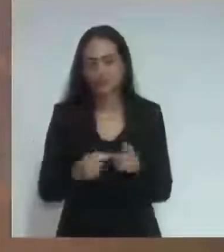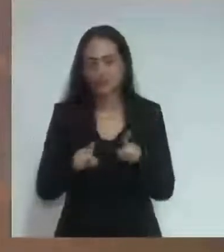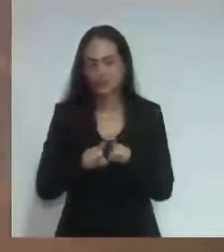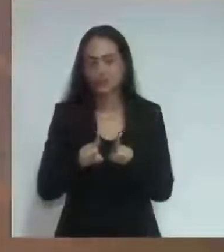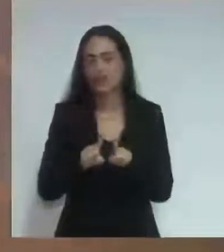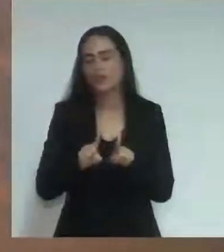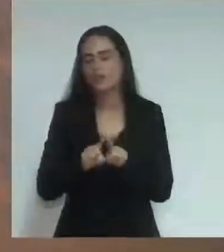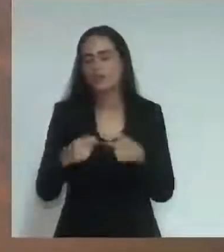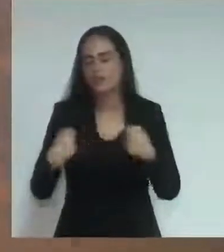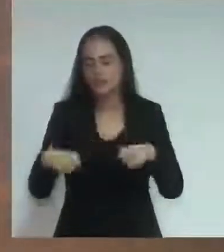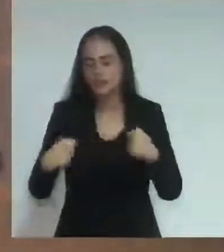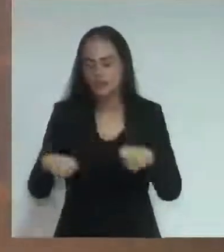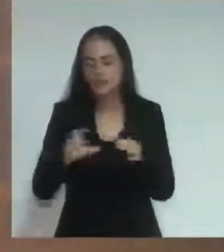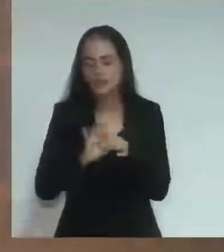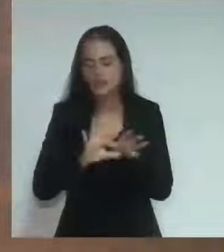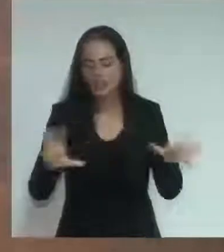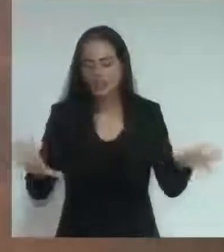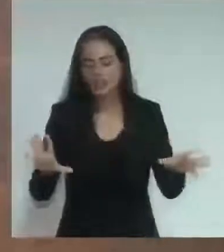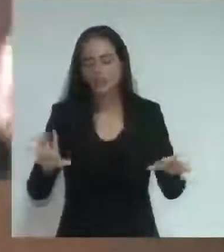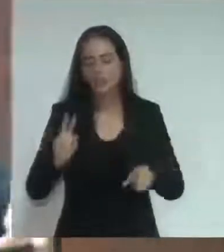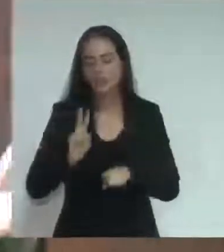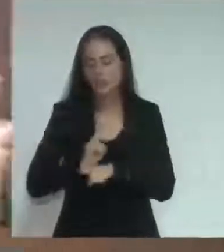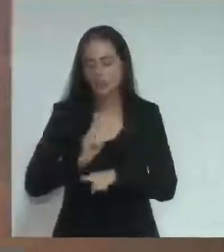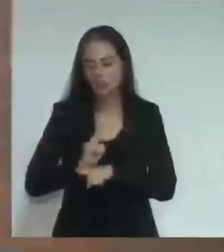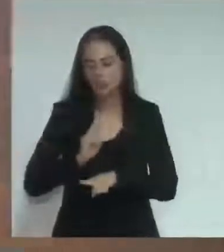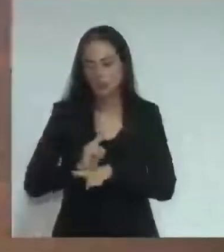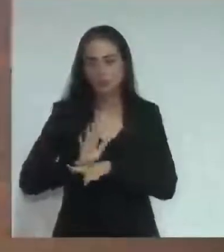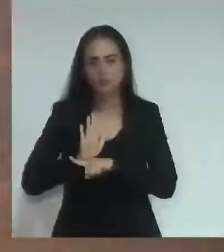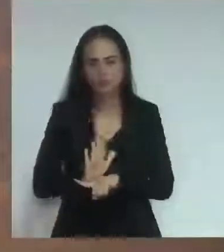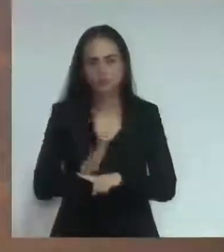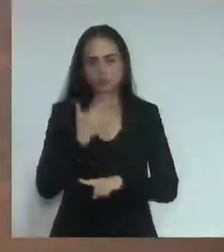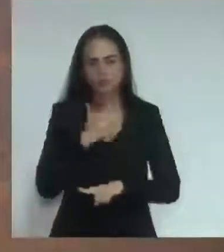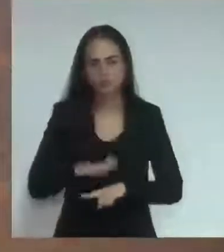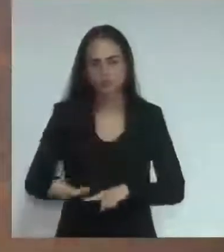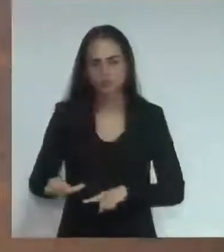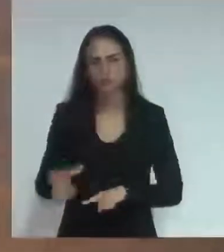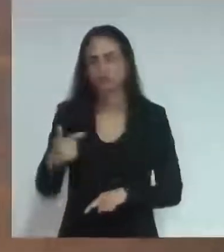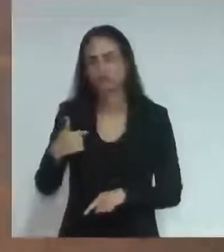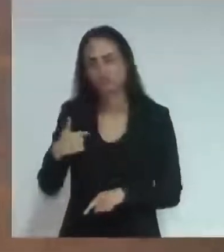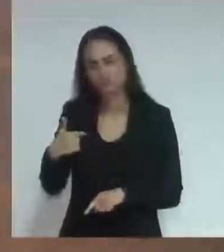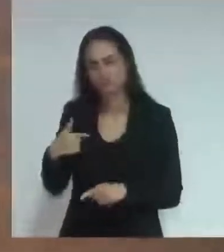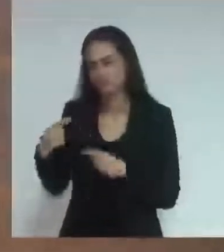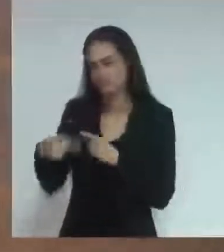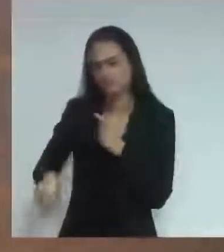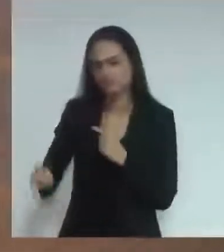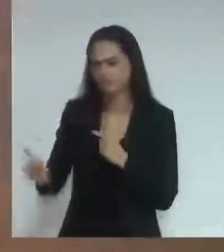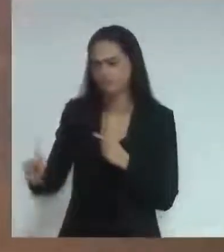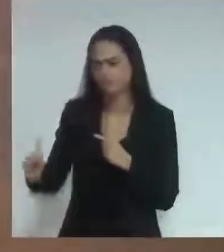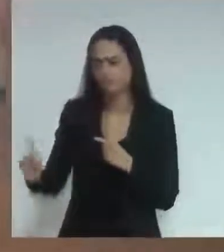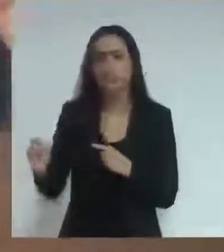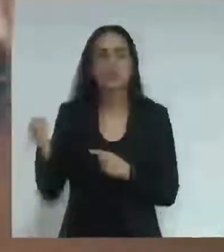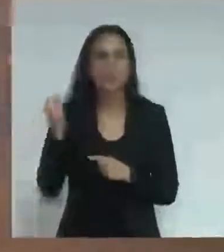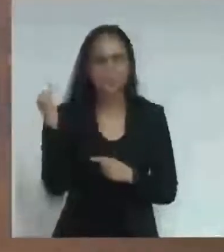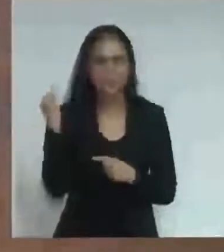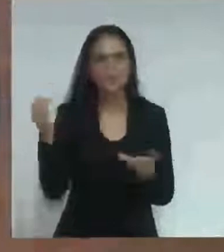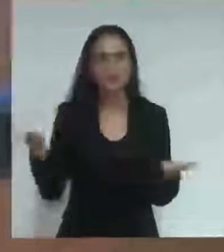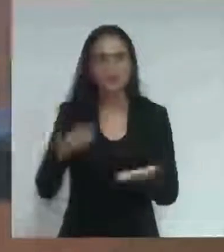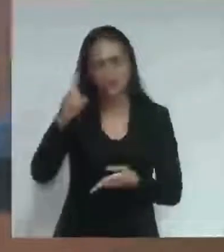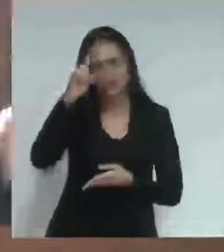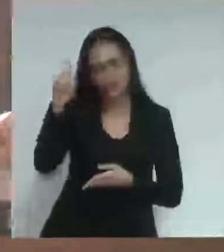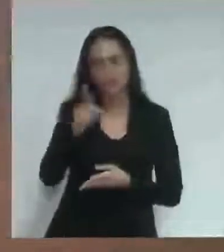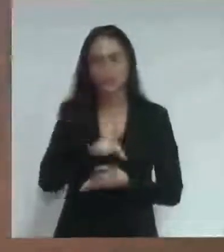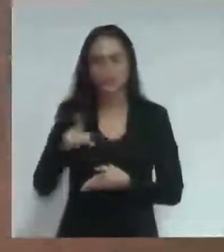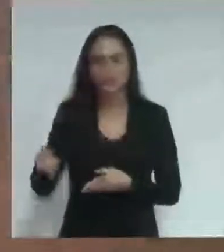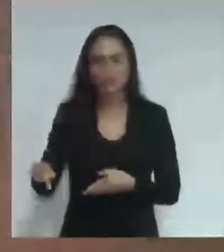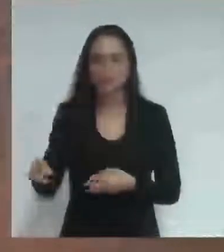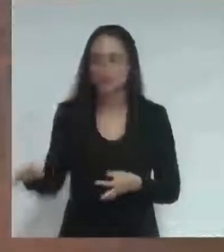ser equacionado. Eu quero colocar aqui meu registro, né, que eu discordo dessa questão. Vinhedo deveria ter dado esse dia para os professores no sentido